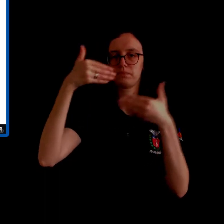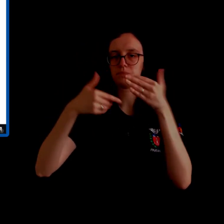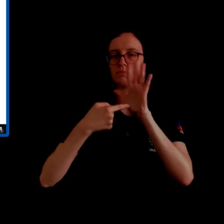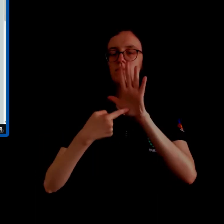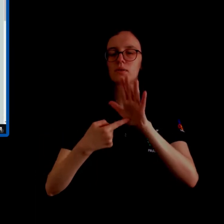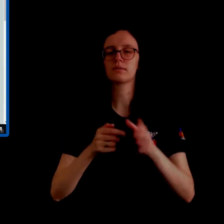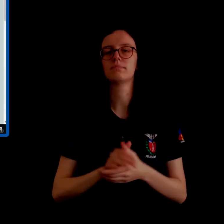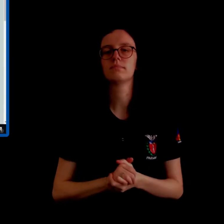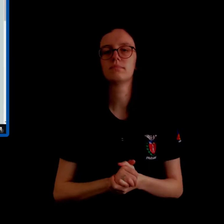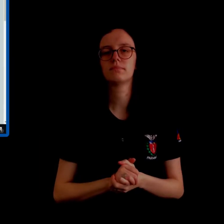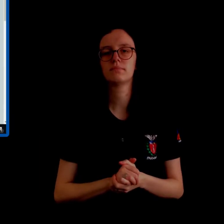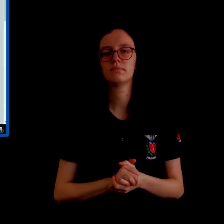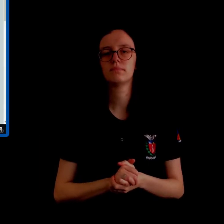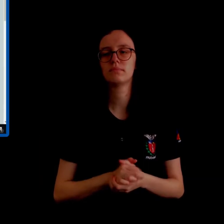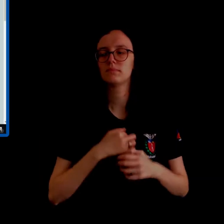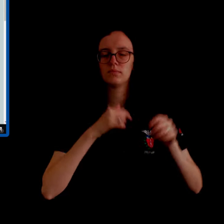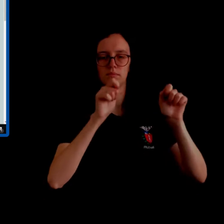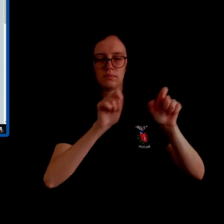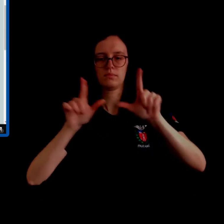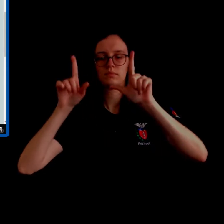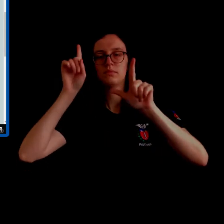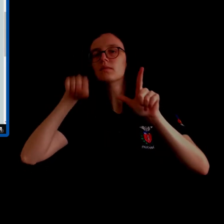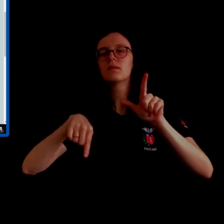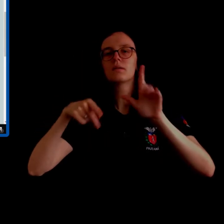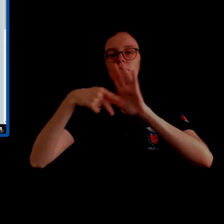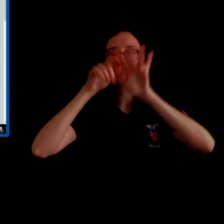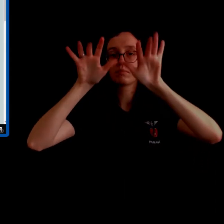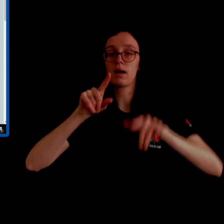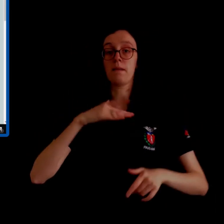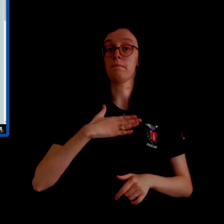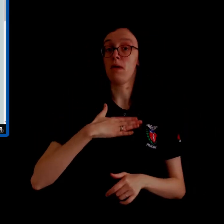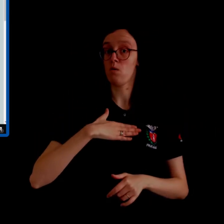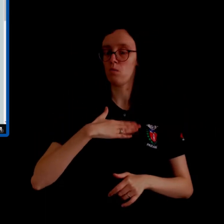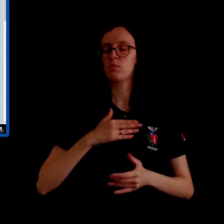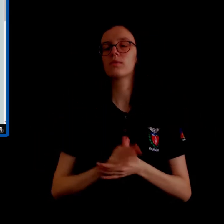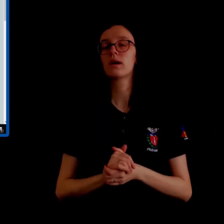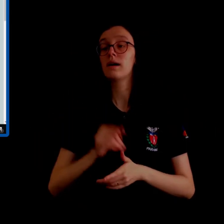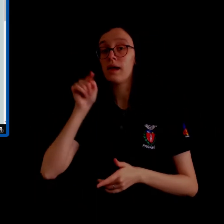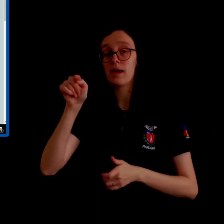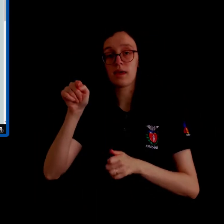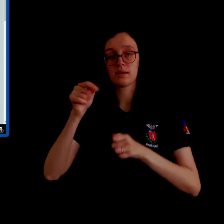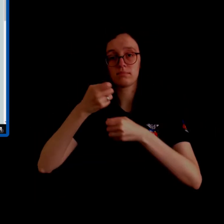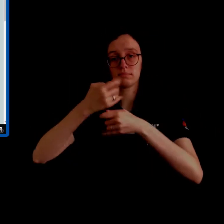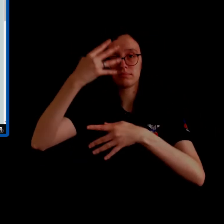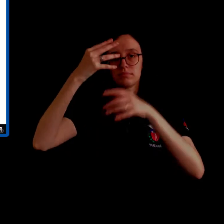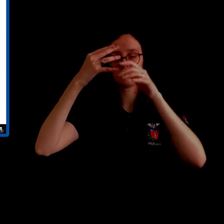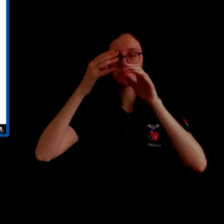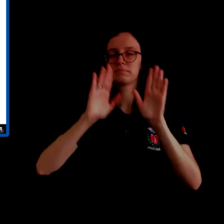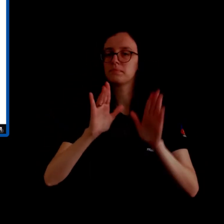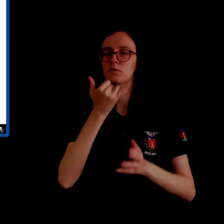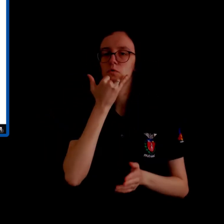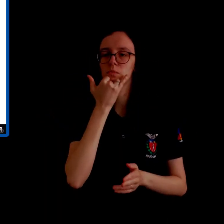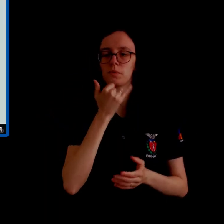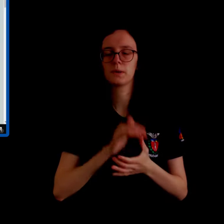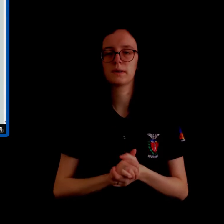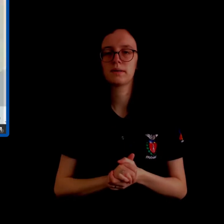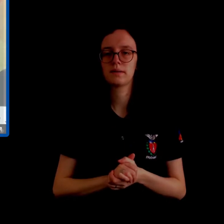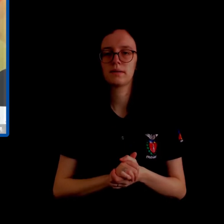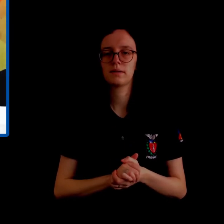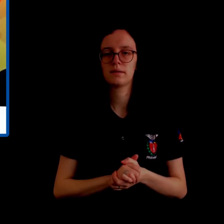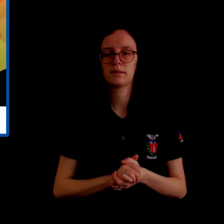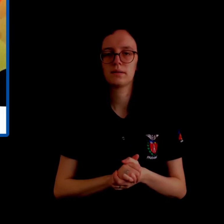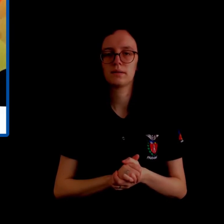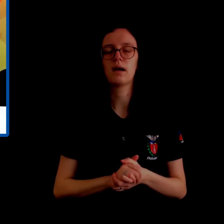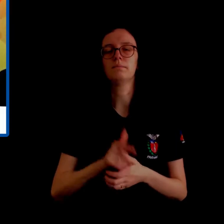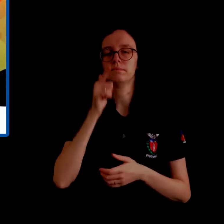favor. Então, eu estou abrindo esse formulário, esse é um formulário meu, tá? E esse formulário, desculpa, ele não vai, esse